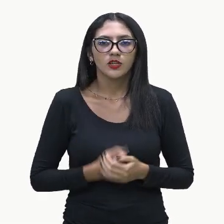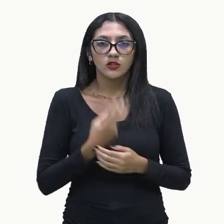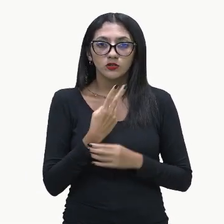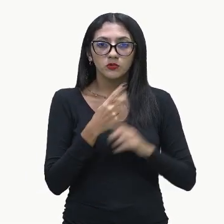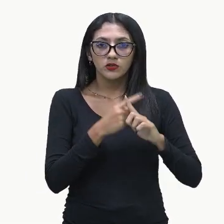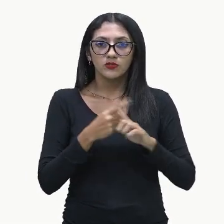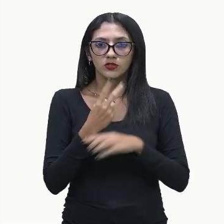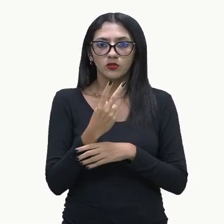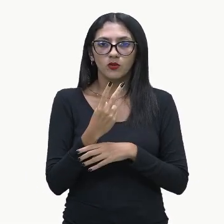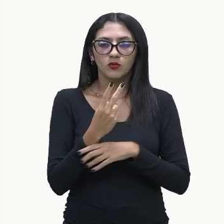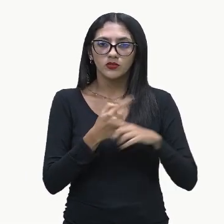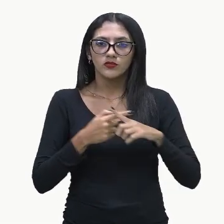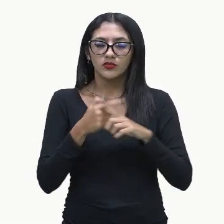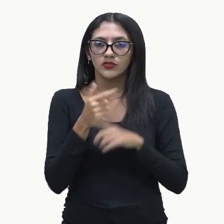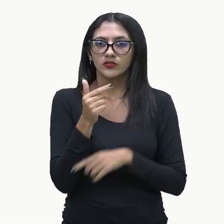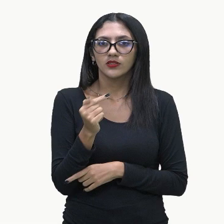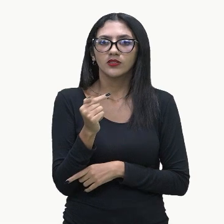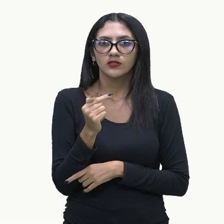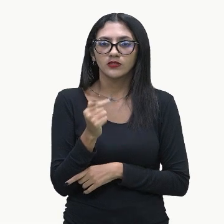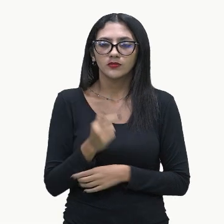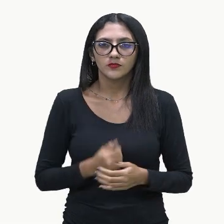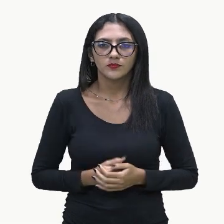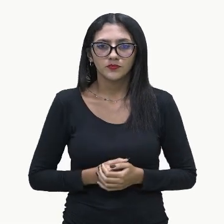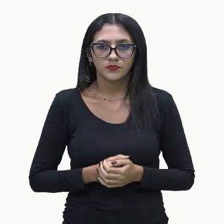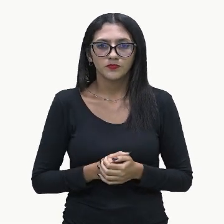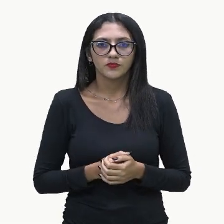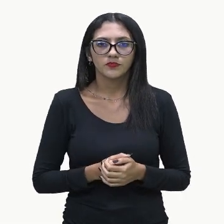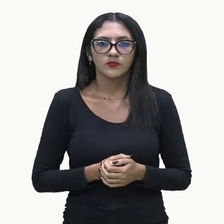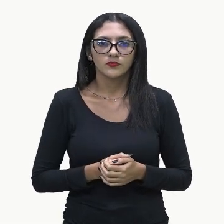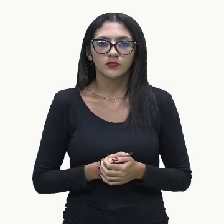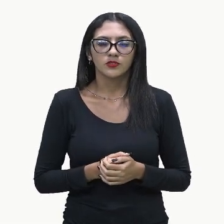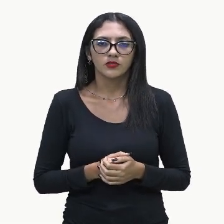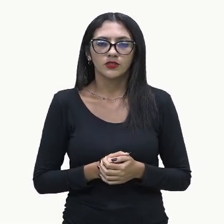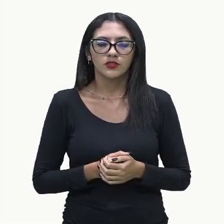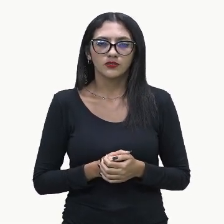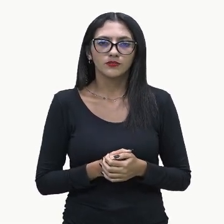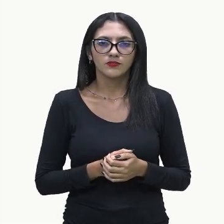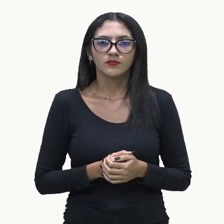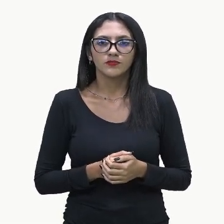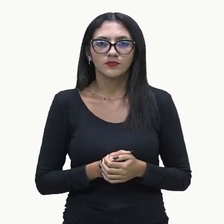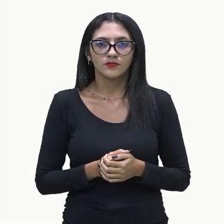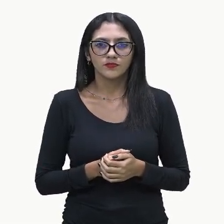7. Só que o que é 2 vezes 2? É 2 ao quadrado.